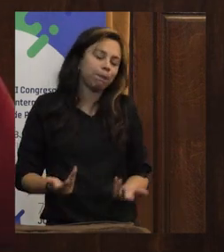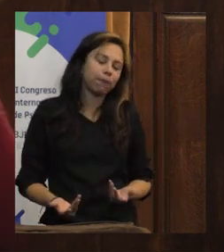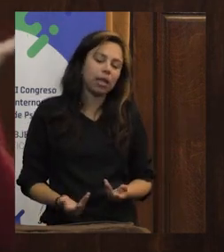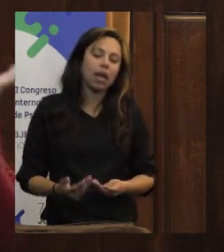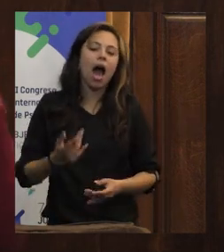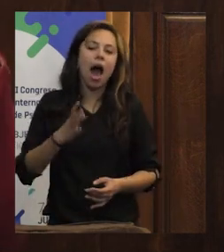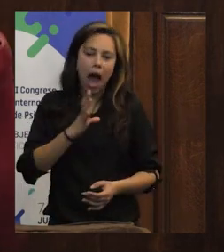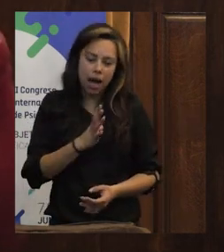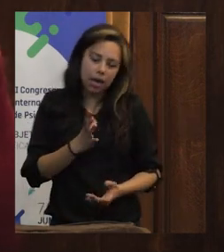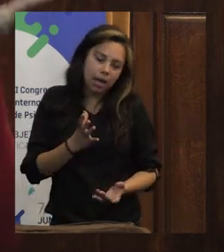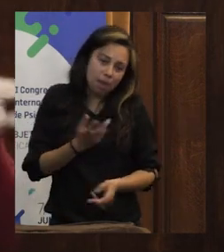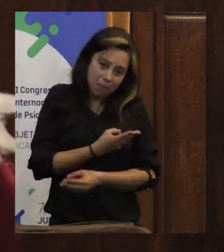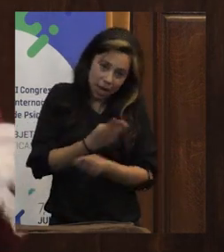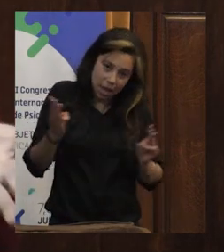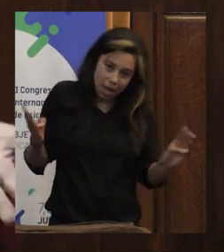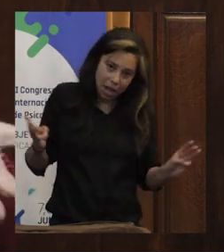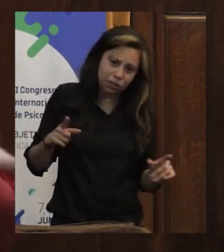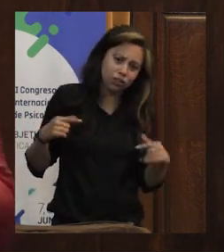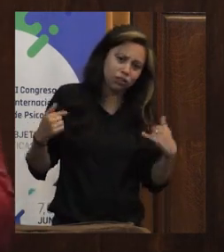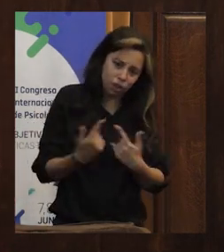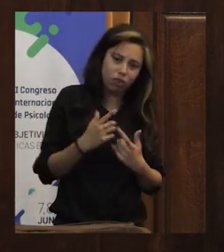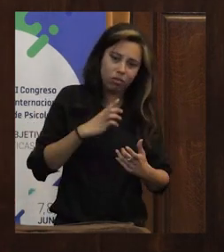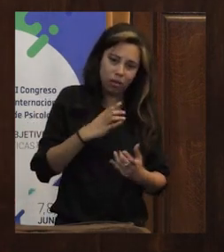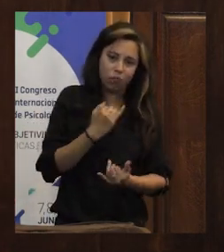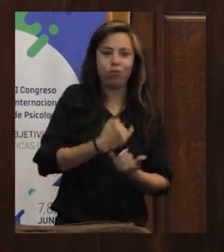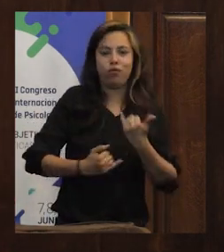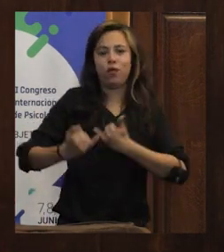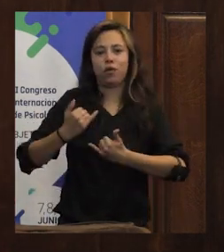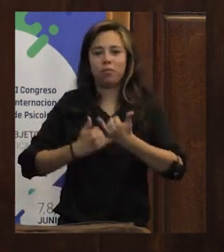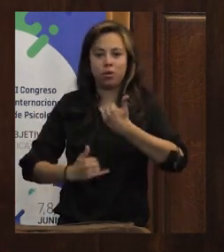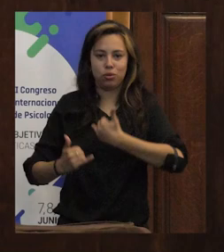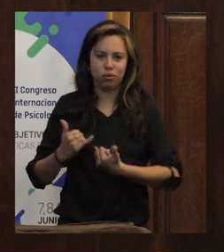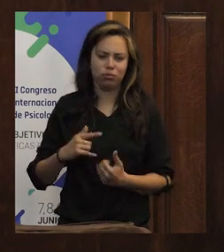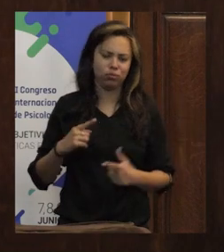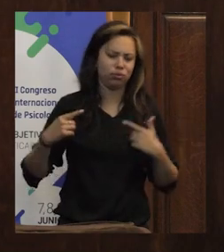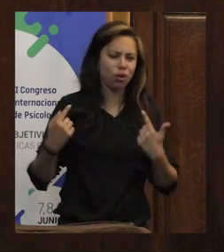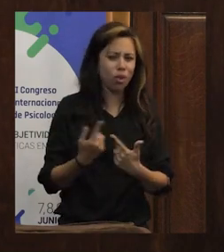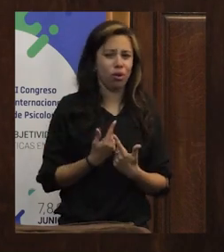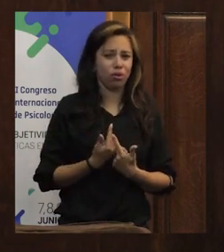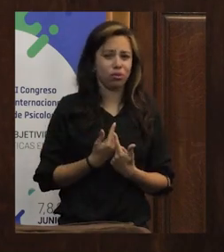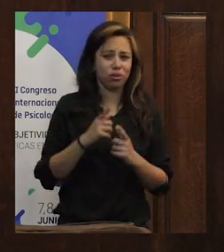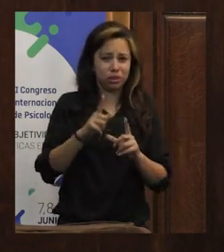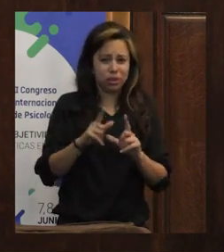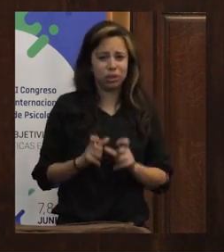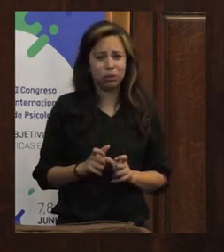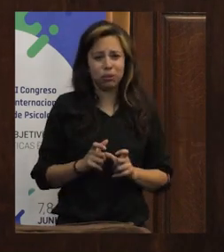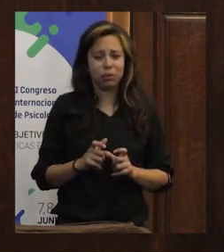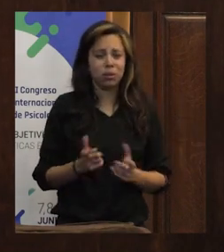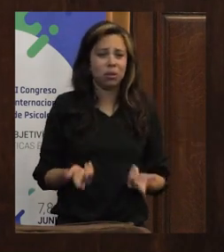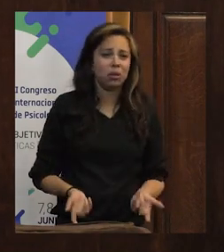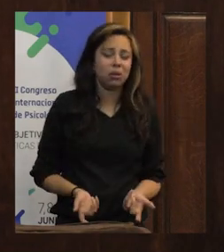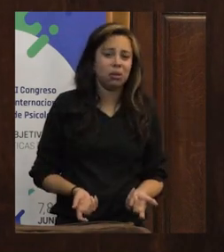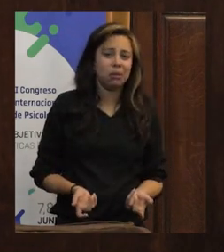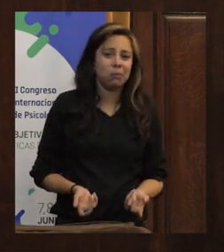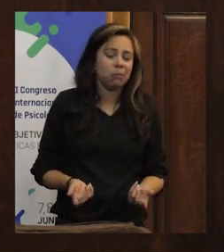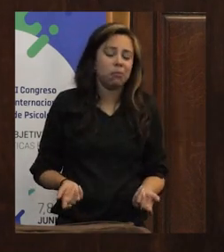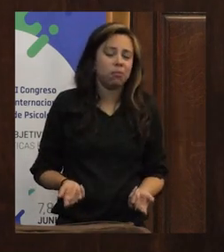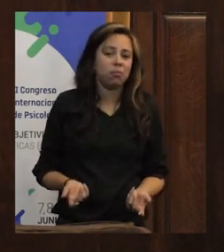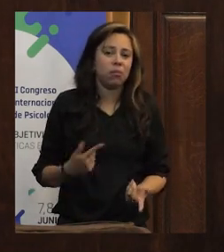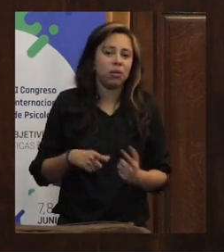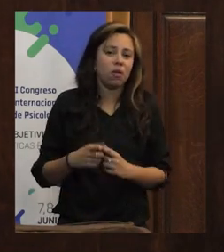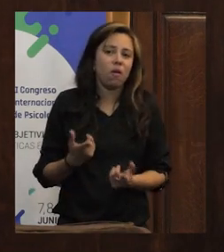a diferentes práticas, né? Mas sempre tem informação.